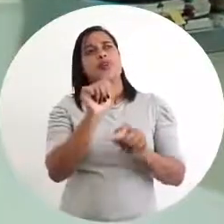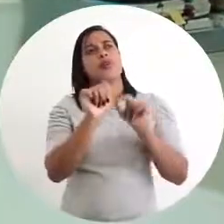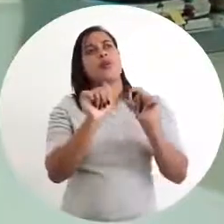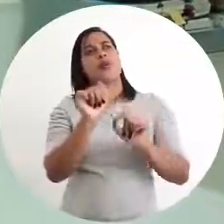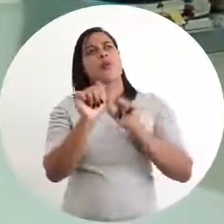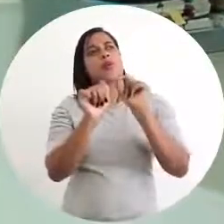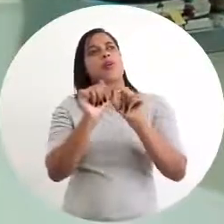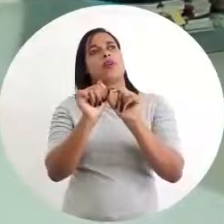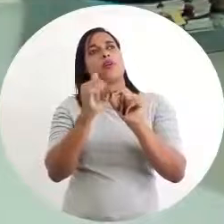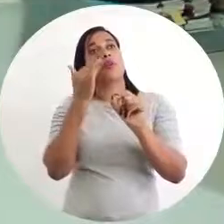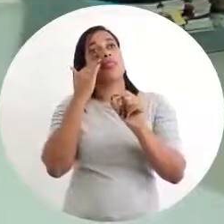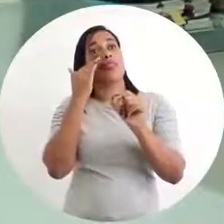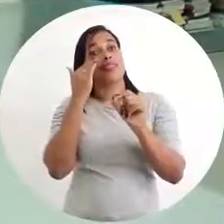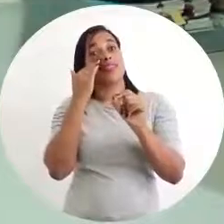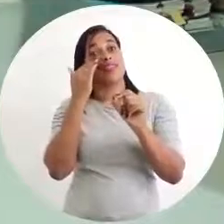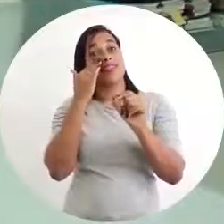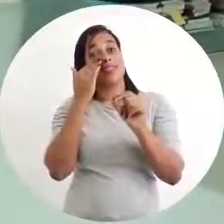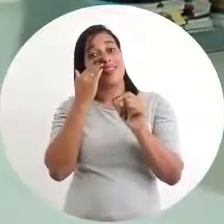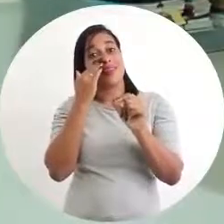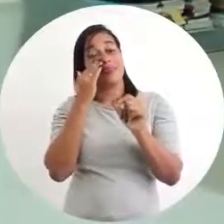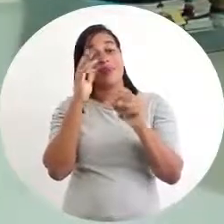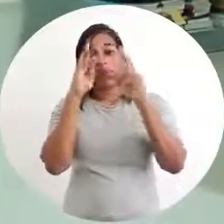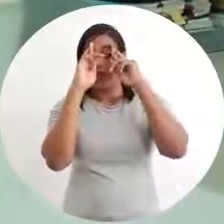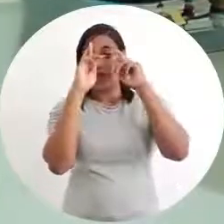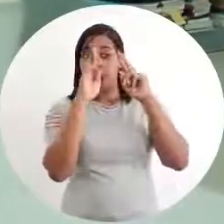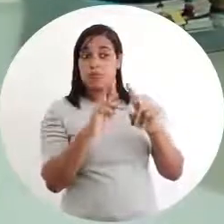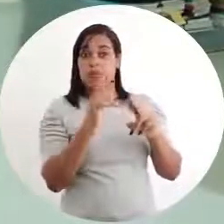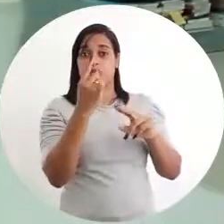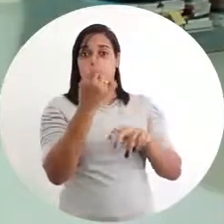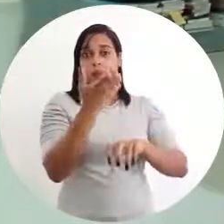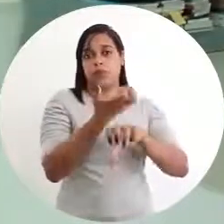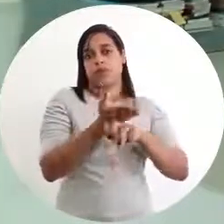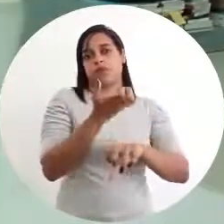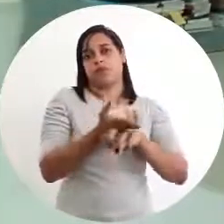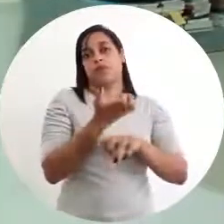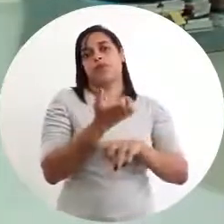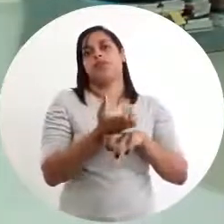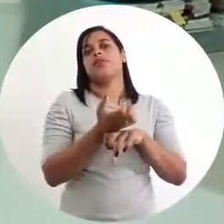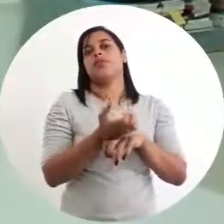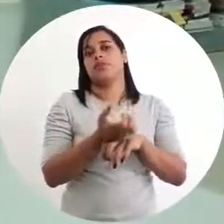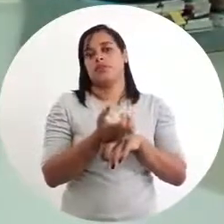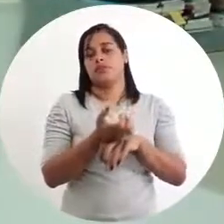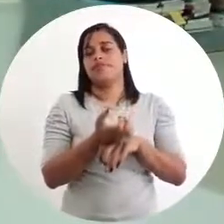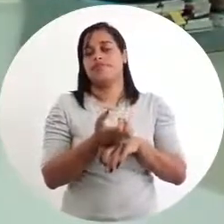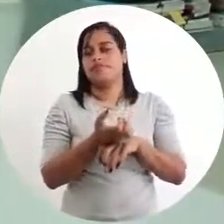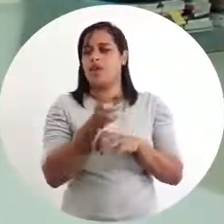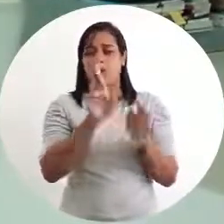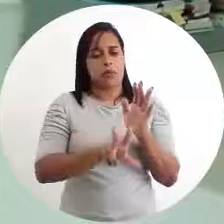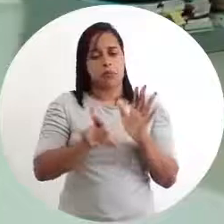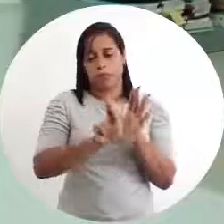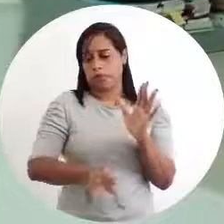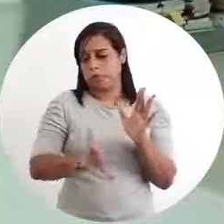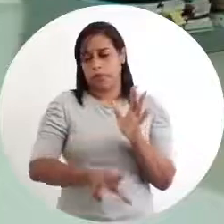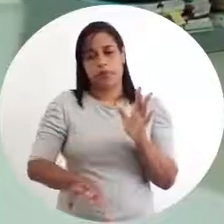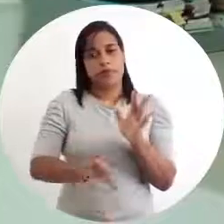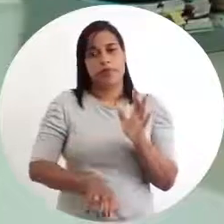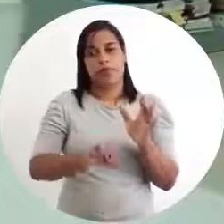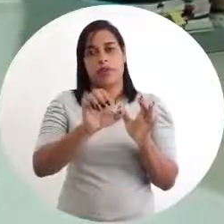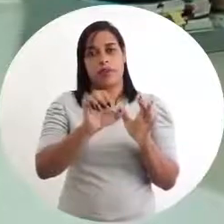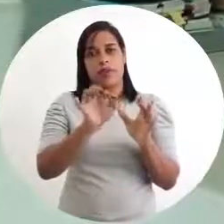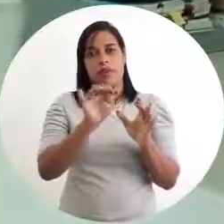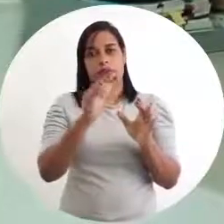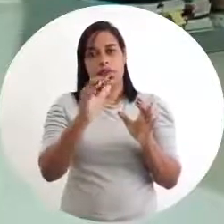é do que o entendimento dos autores a respeito de determinada matéria. Então, tem essa circunstância,